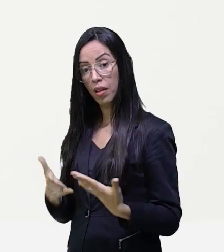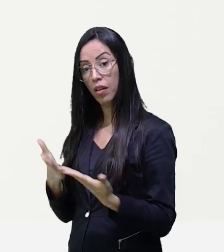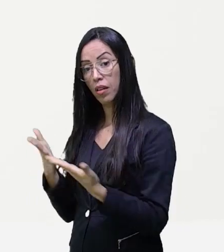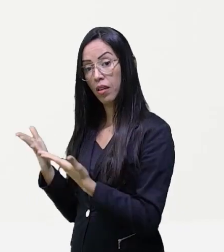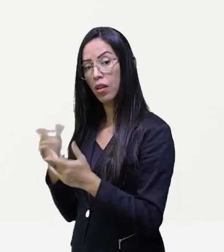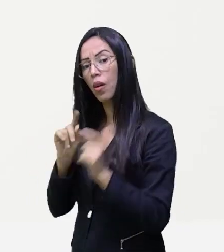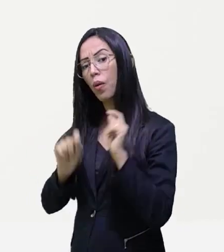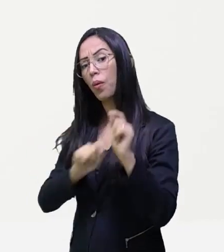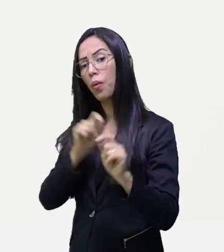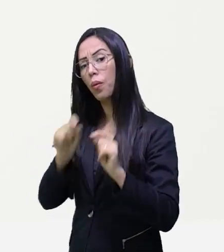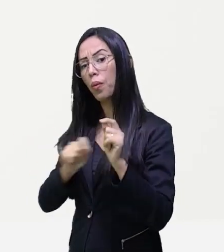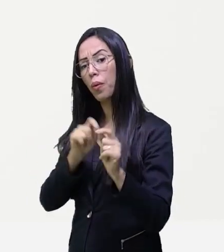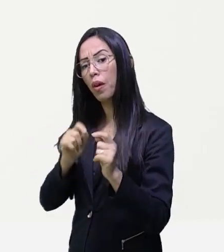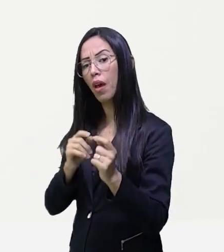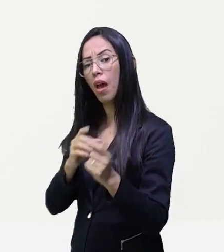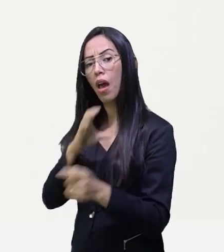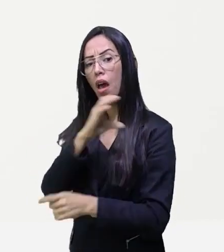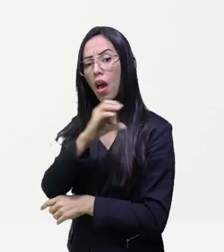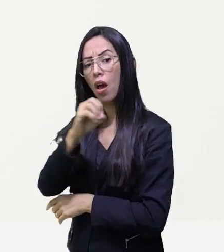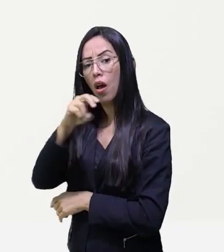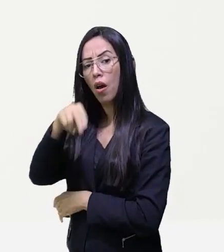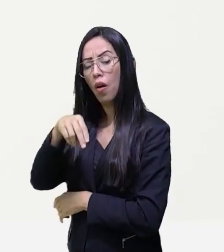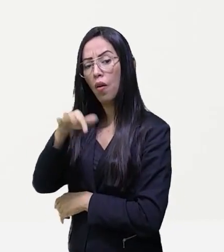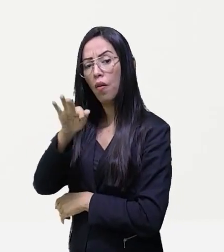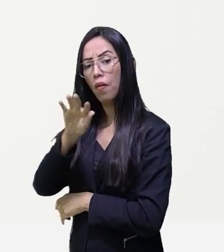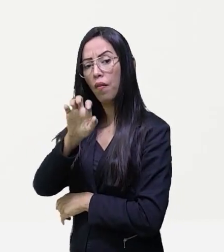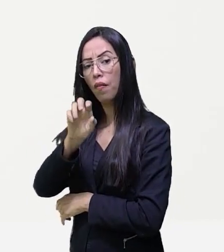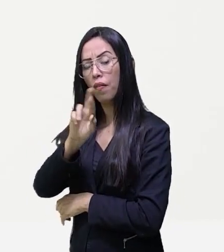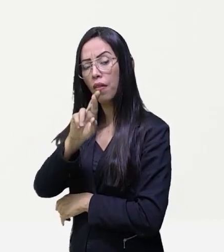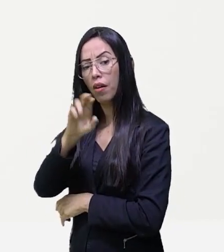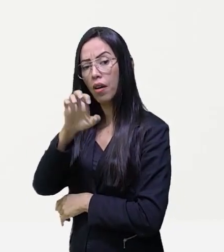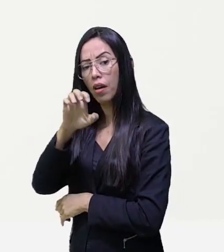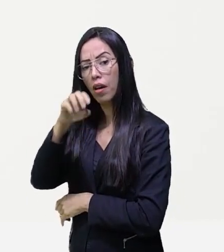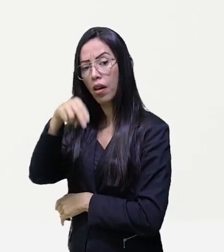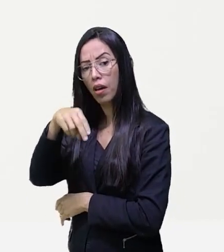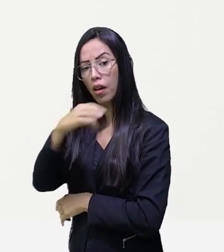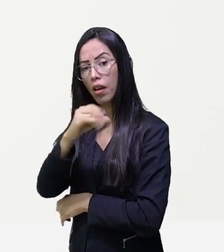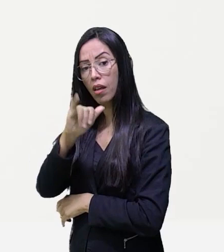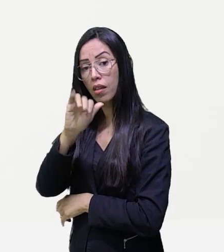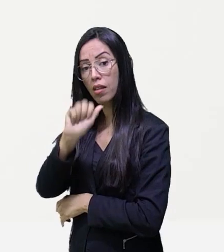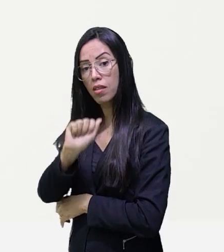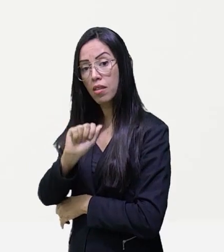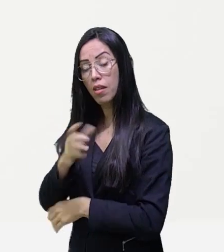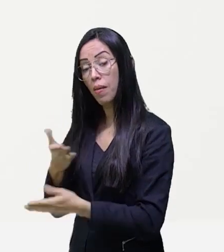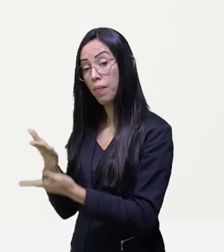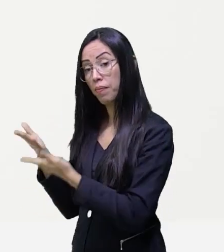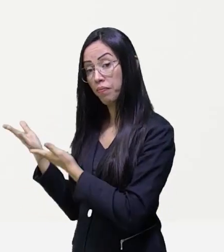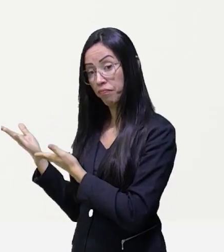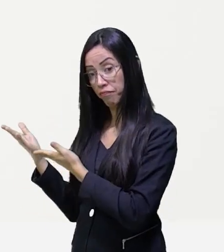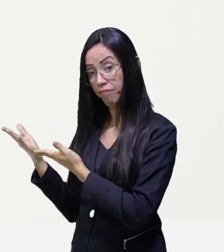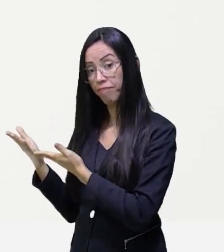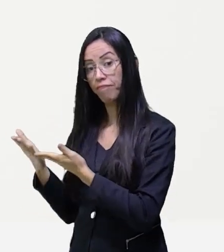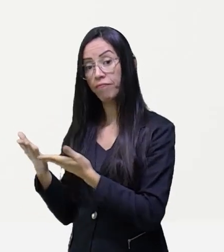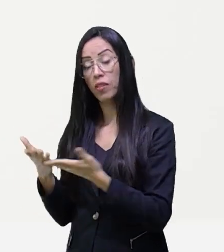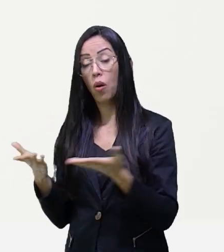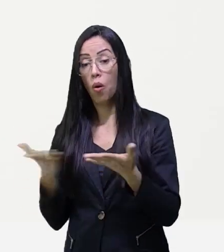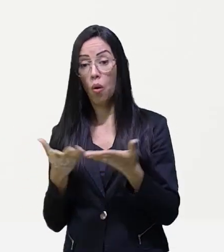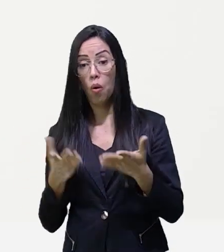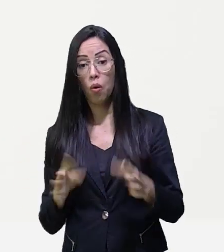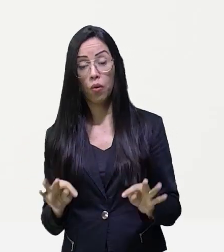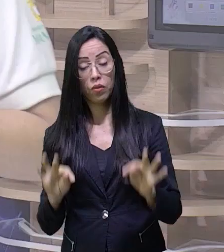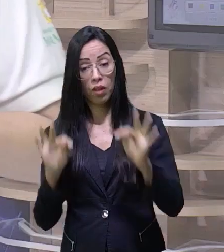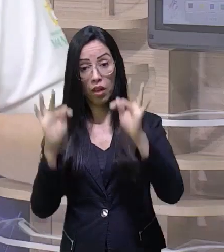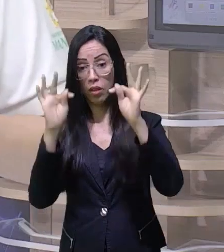que é uma conferência. Olha aí que bacana. Com a nossa tecnologia, né, nossa tecnologia ela é